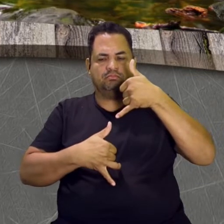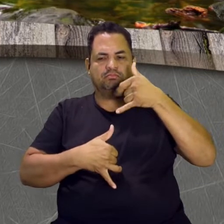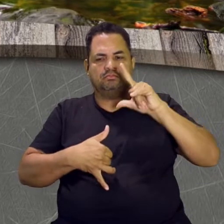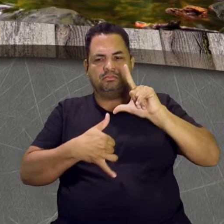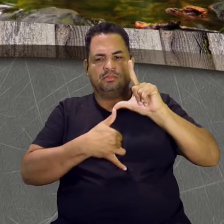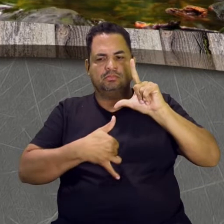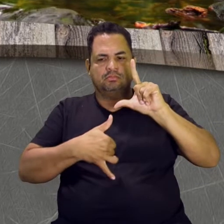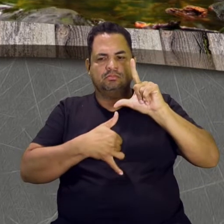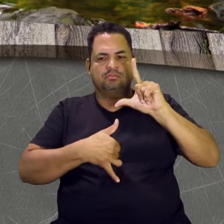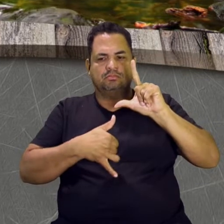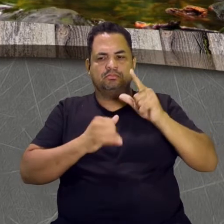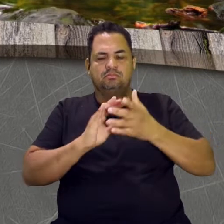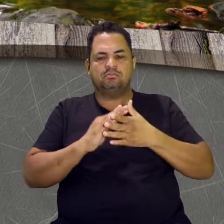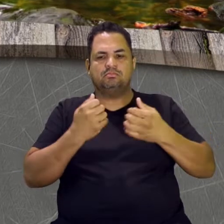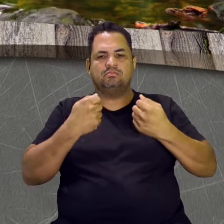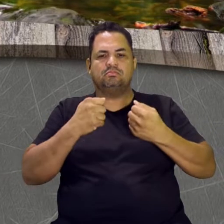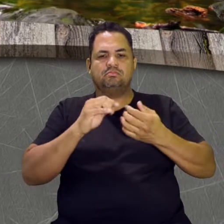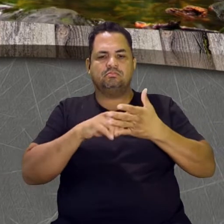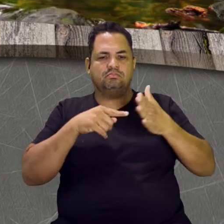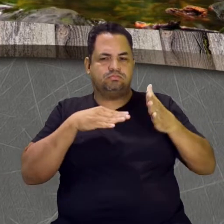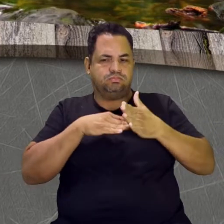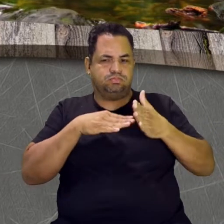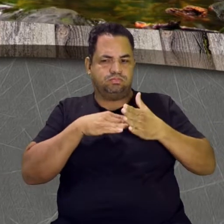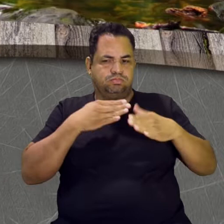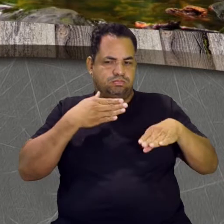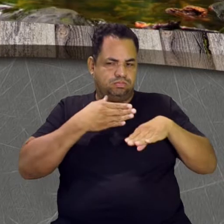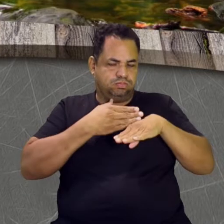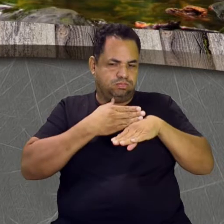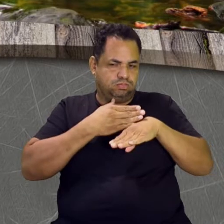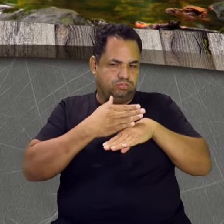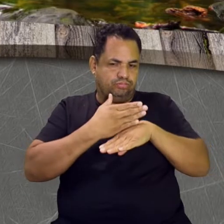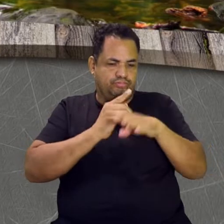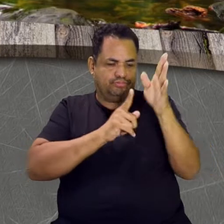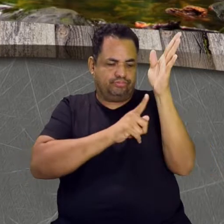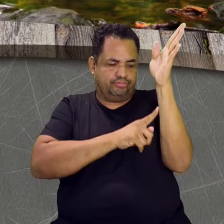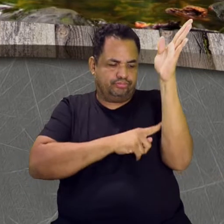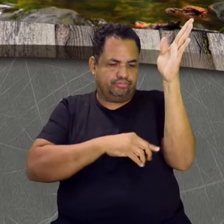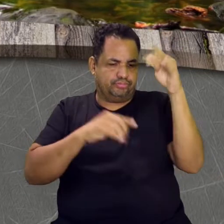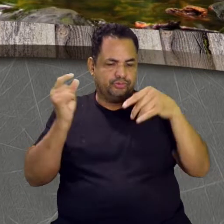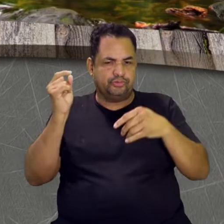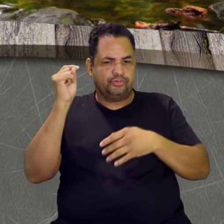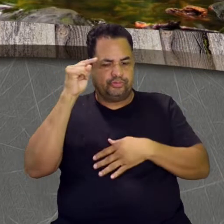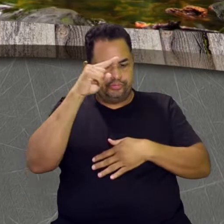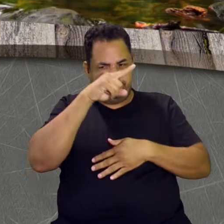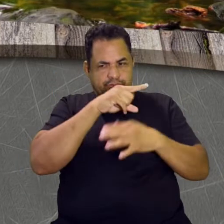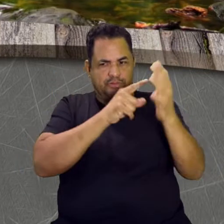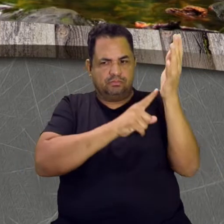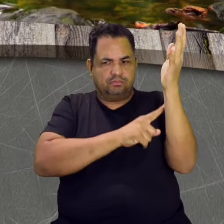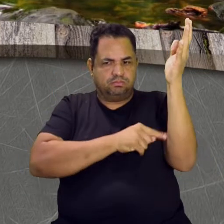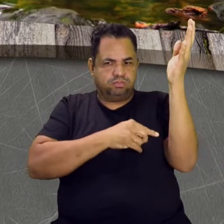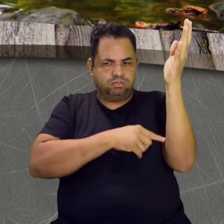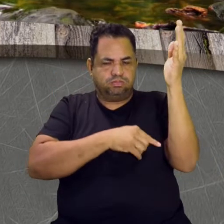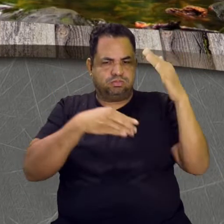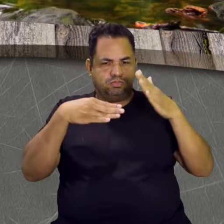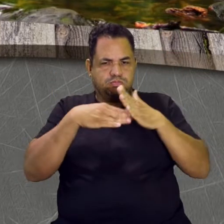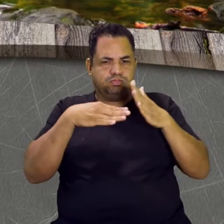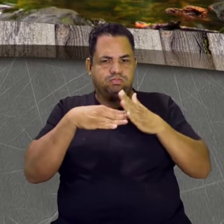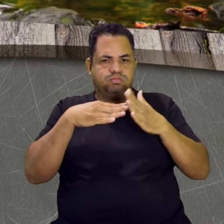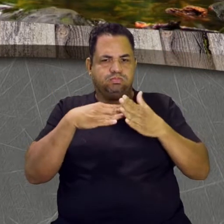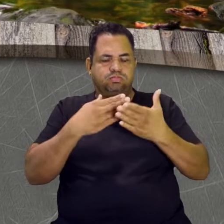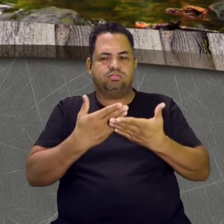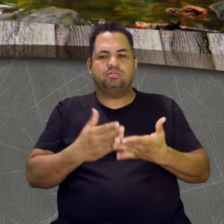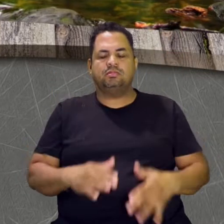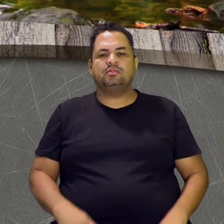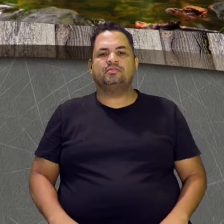E aí, não circula, não flui o sangue. Não vai fazer o papel dele, o coração, que é bombear o nosso sangue para todo o